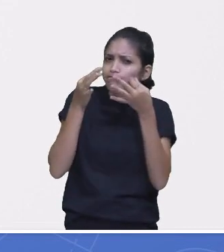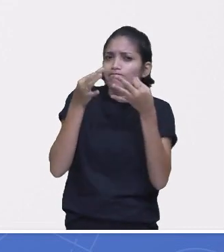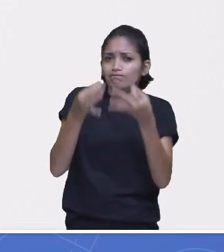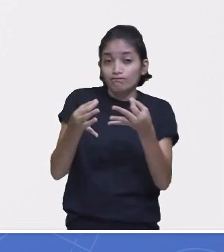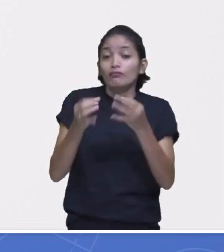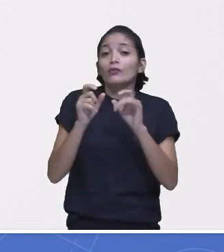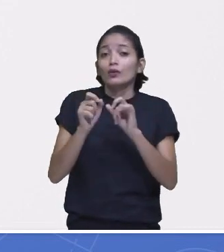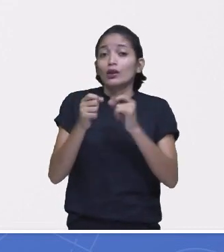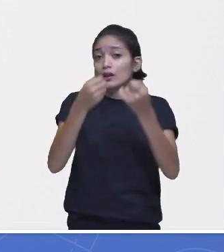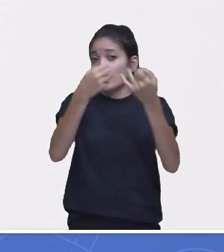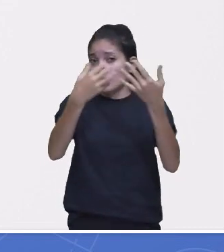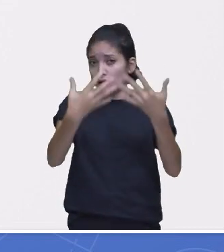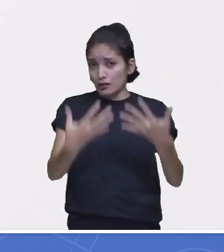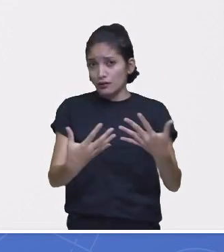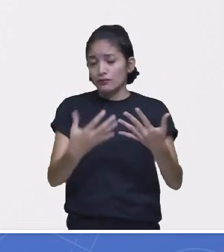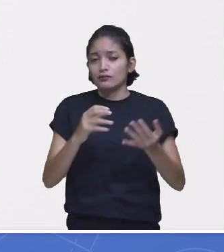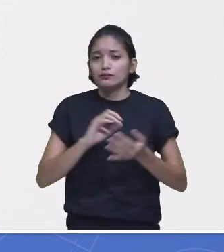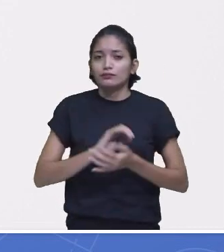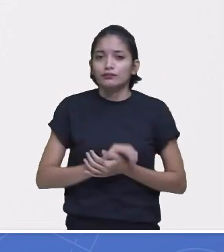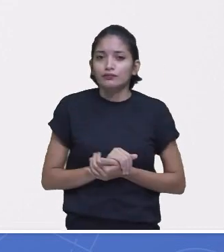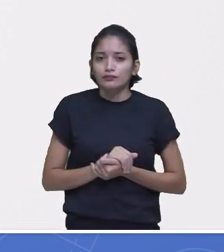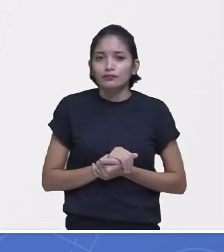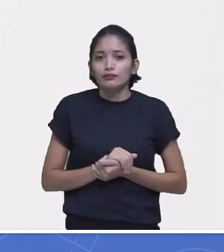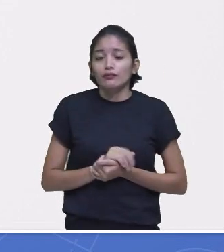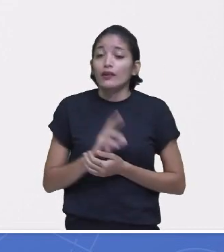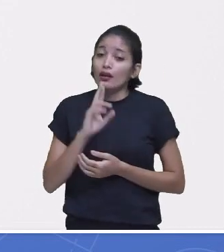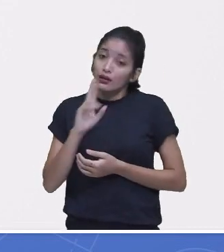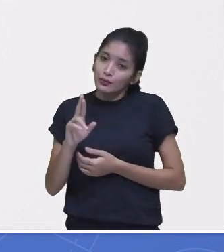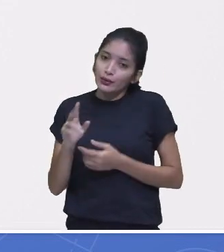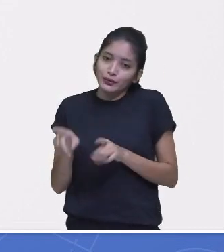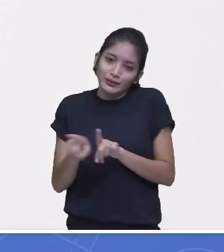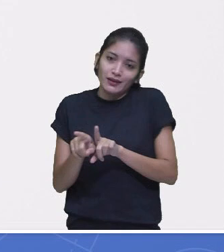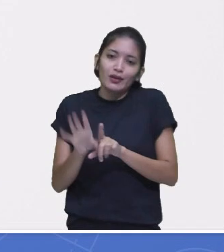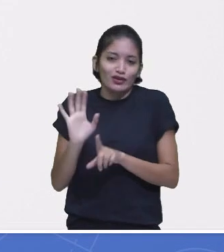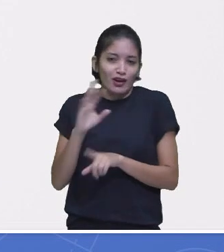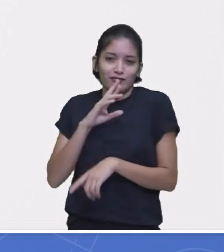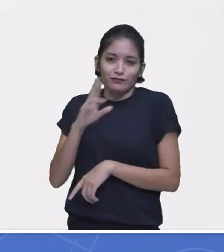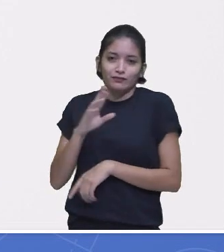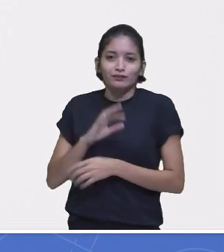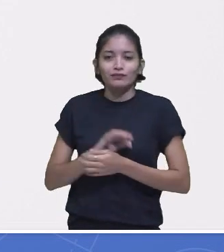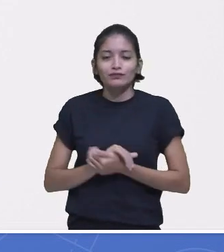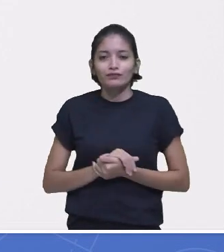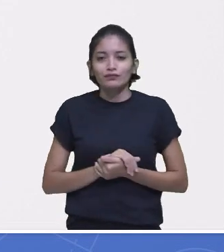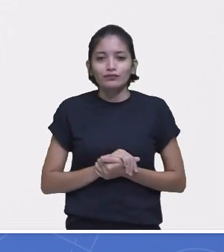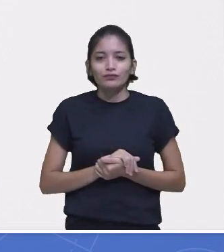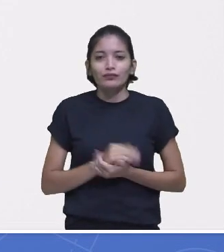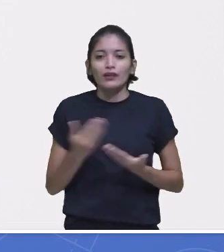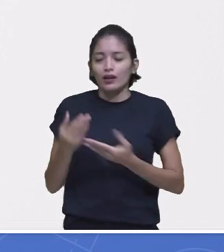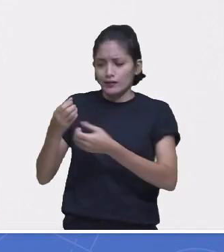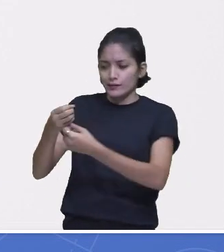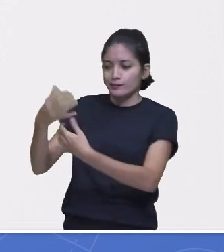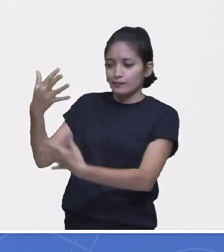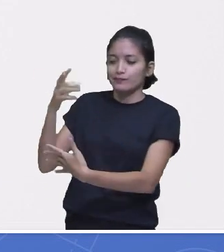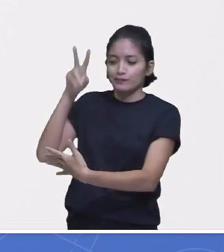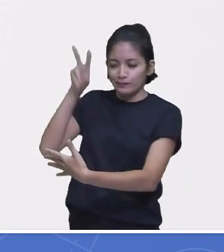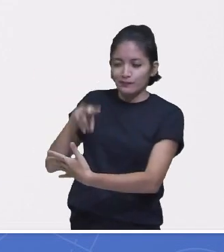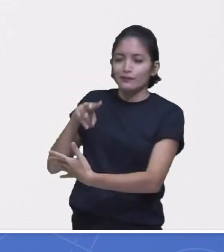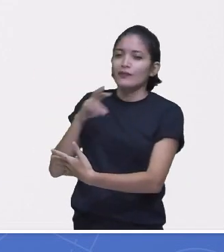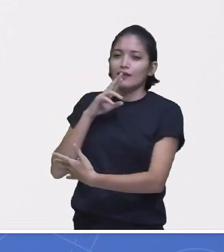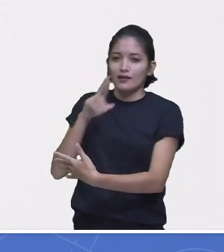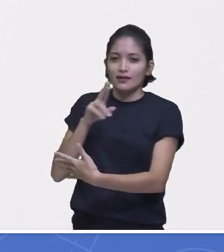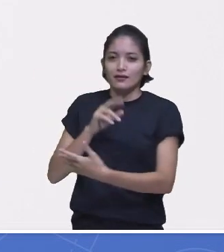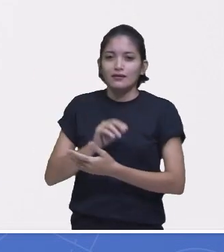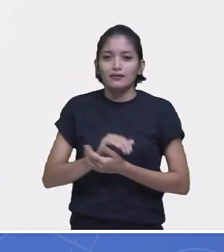para o que diz o enunciado da questão. E respondam, claro, já responderam. Vamos agora ao chat aqui, para ver a resposta